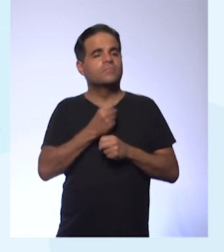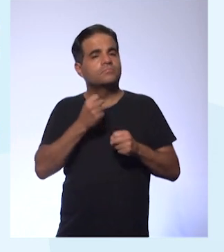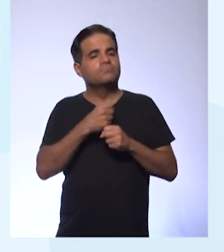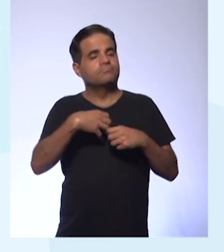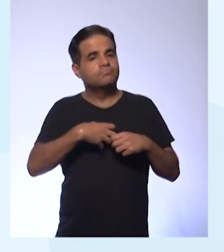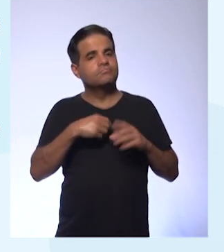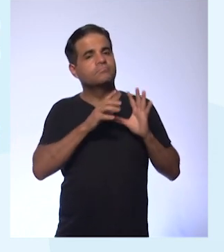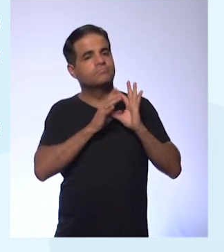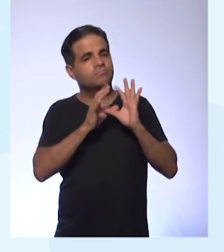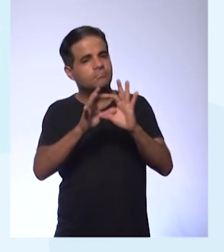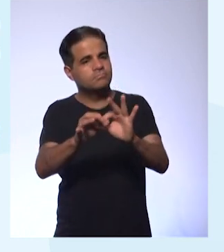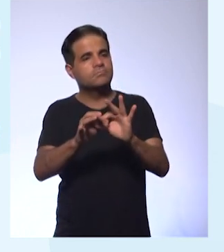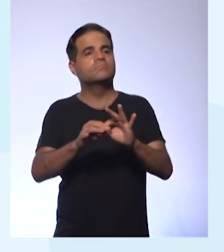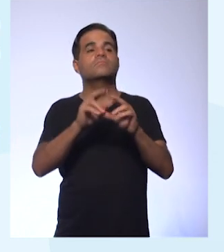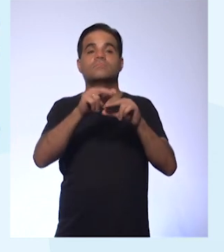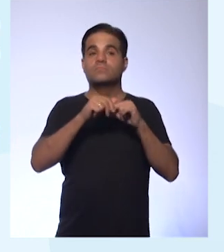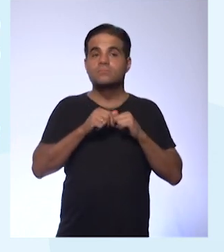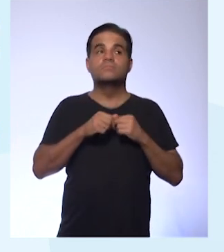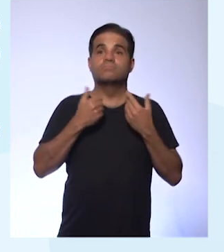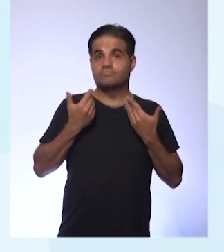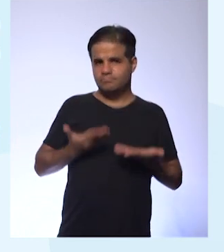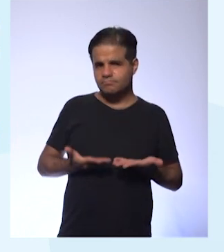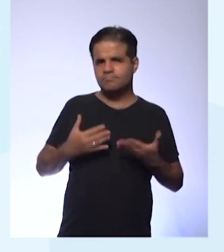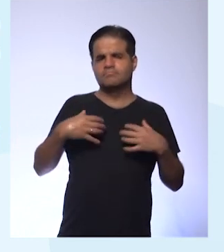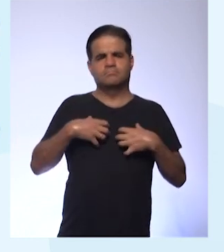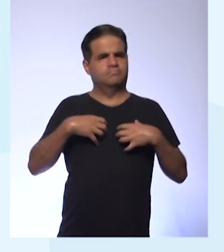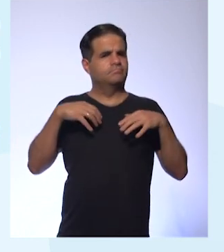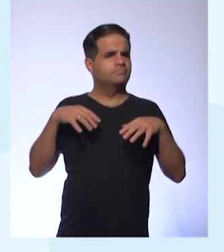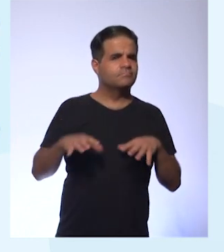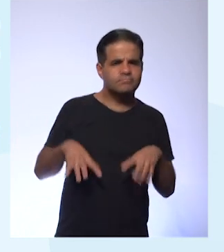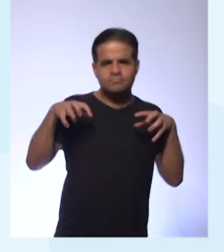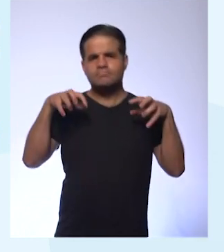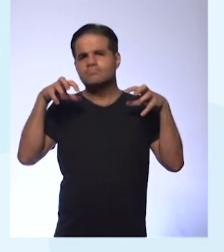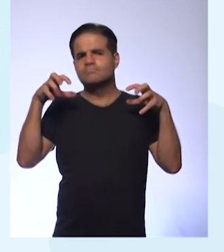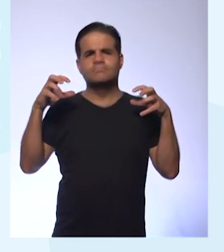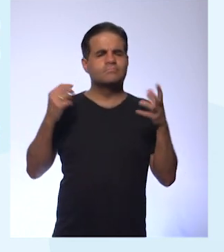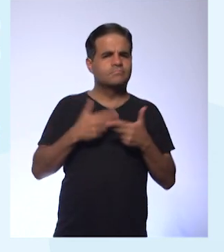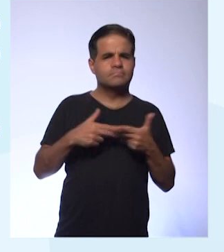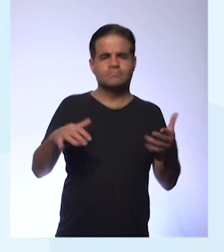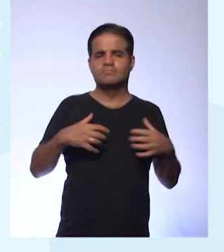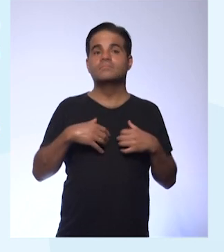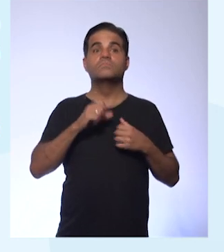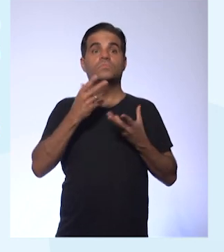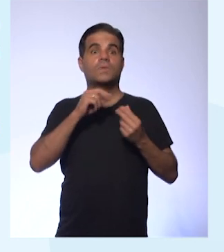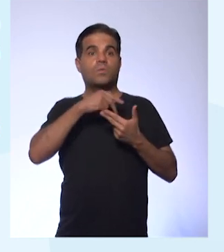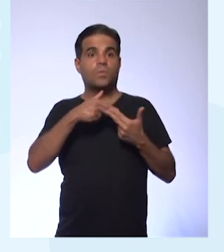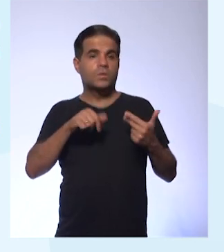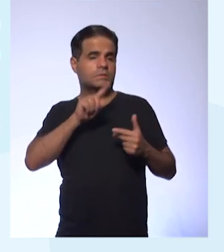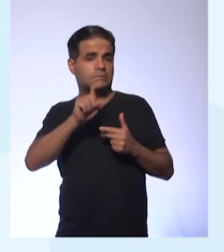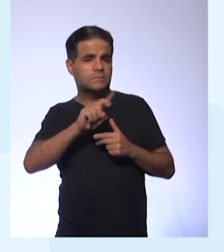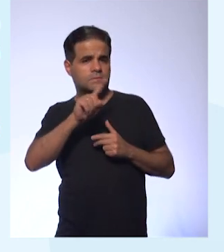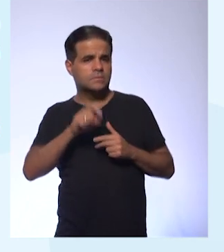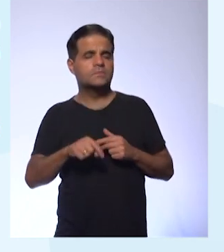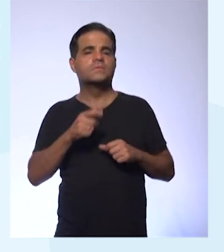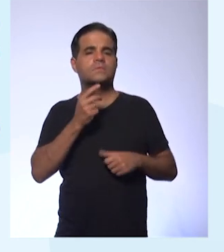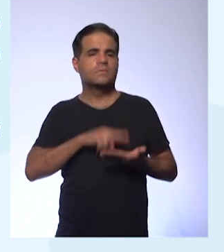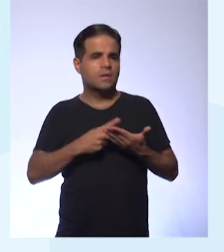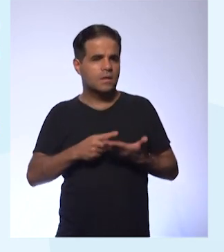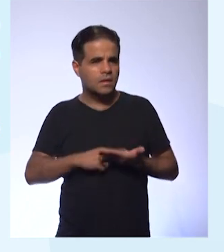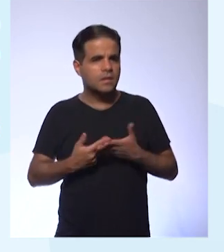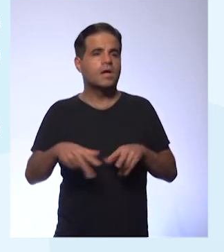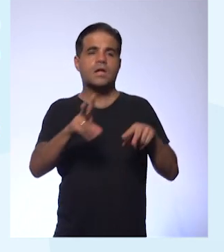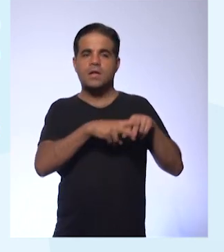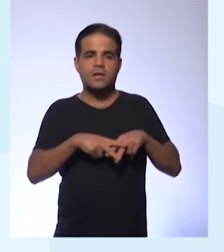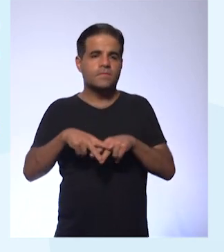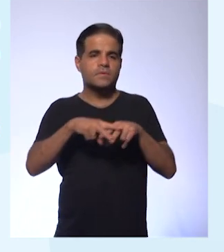do sentido do texto. Foi por isso que ele ficou meio terror, não é? Porque tinha muito sinal de pontuação ali para interpretar. Revisamos